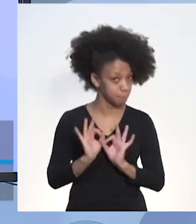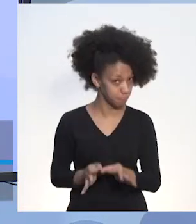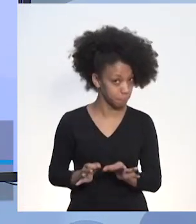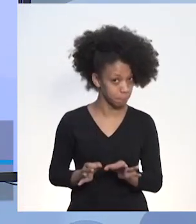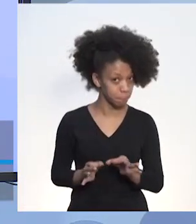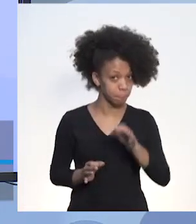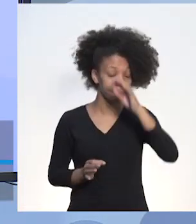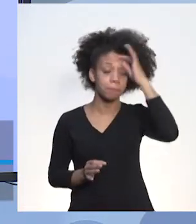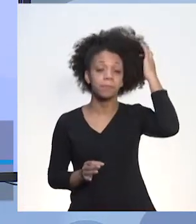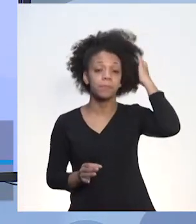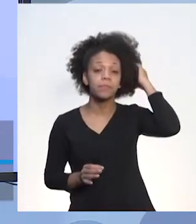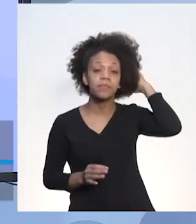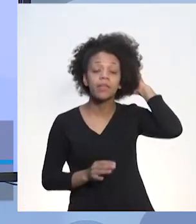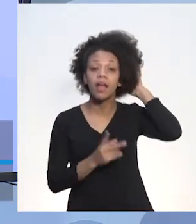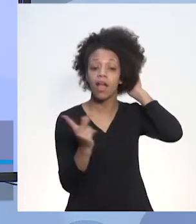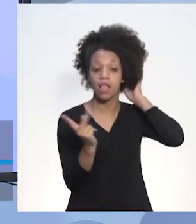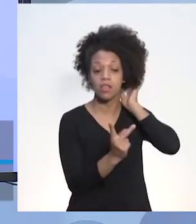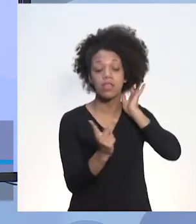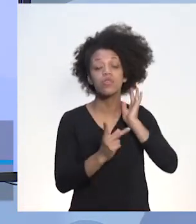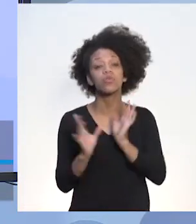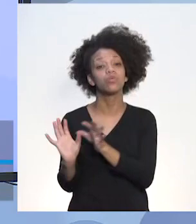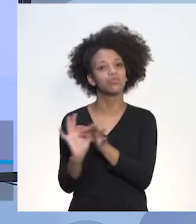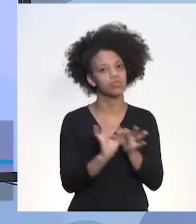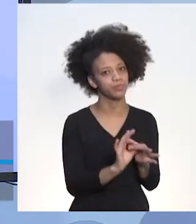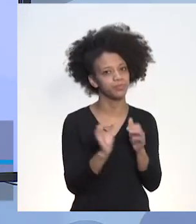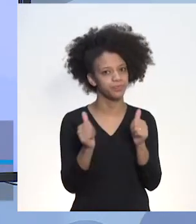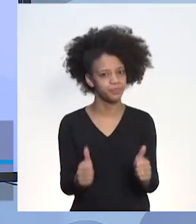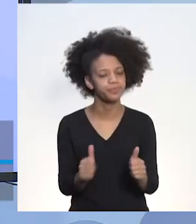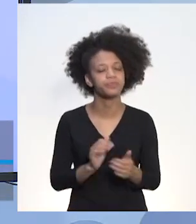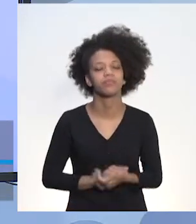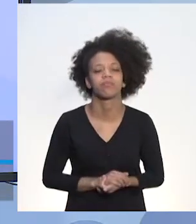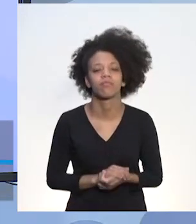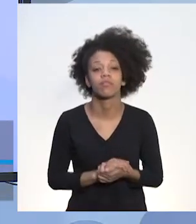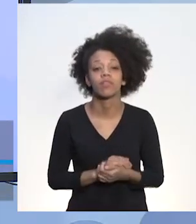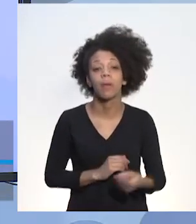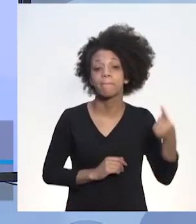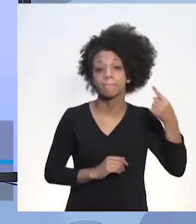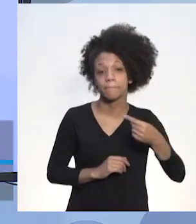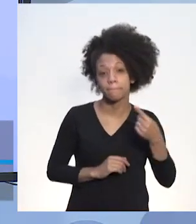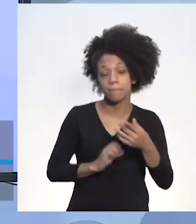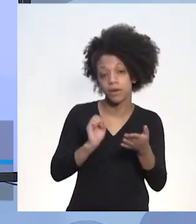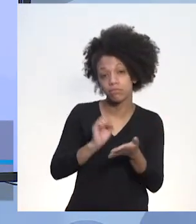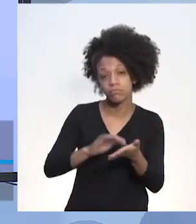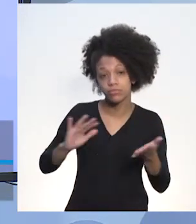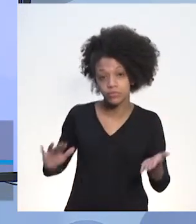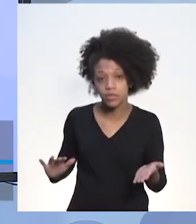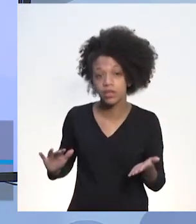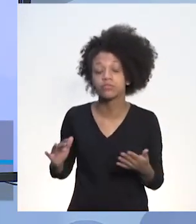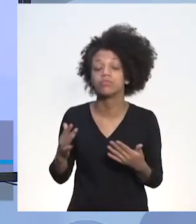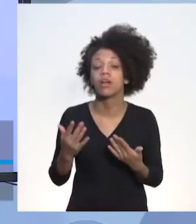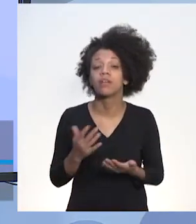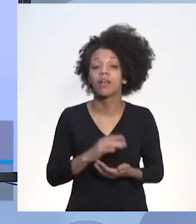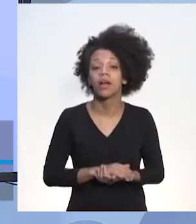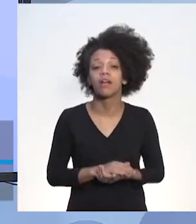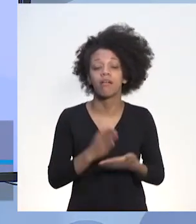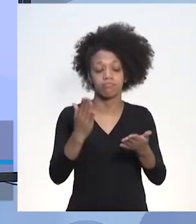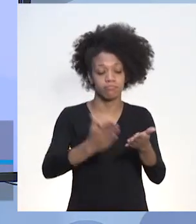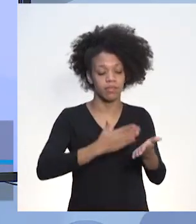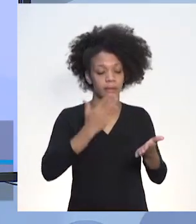Certo? São essas duas as definições. Então, nós vamos para a primeira atividade, que ela está lá na